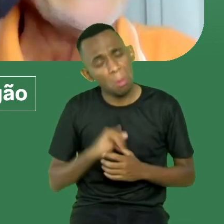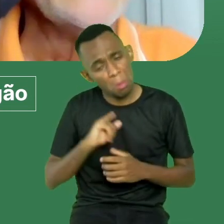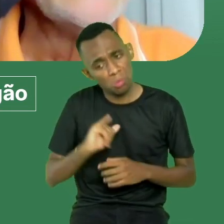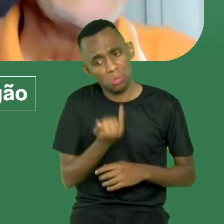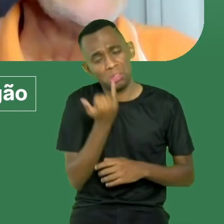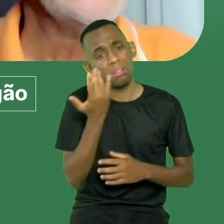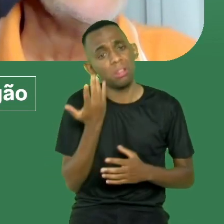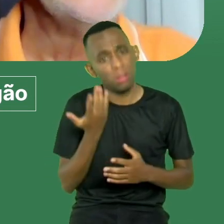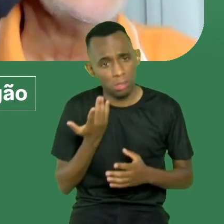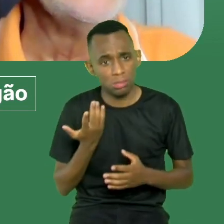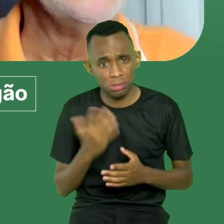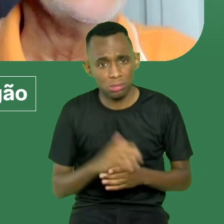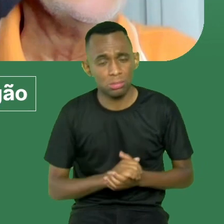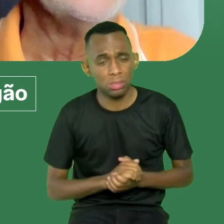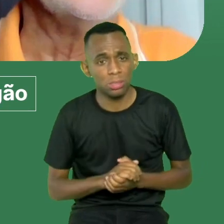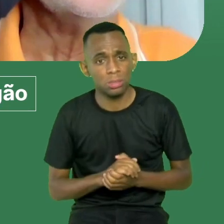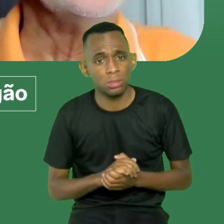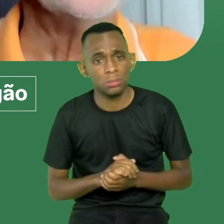né?